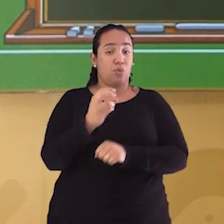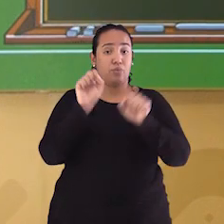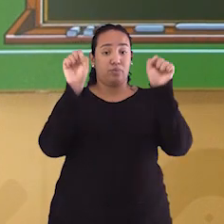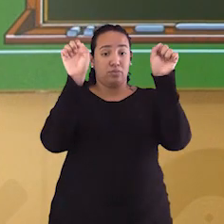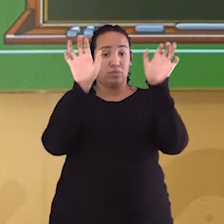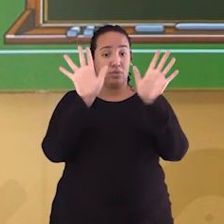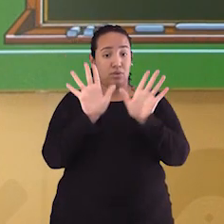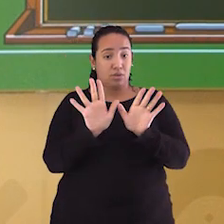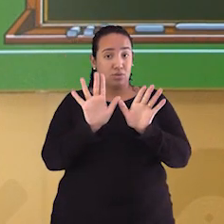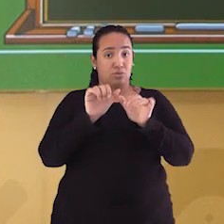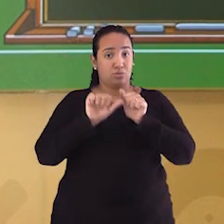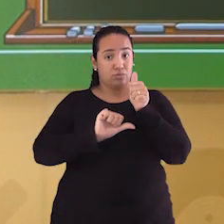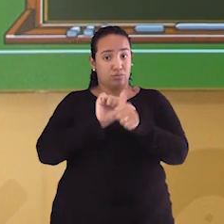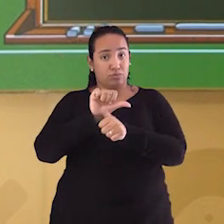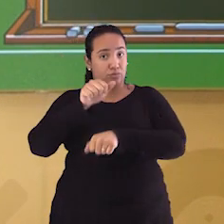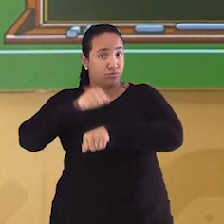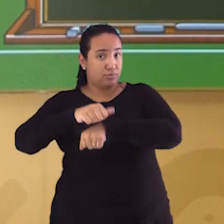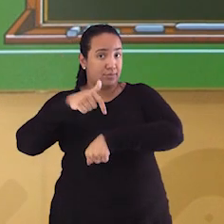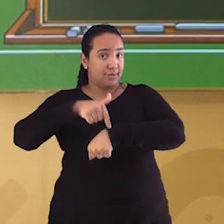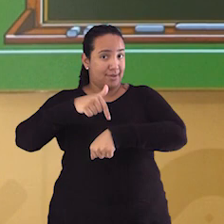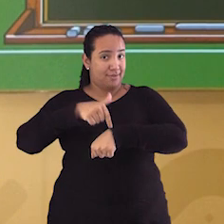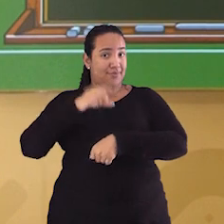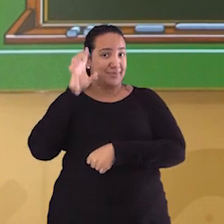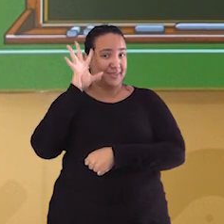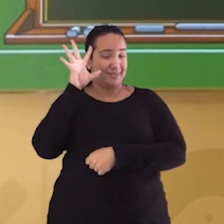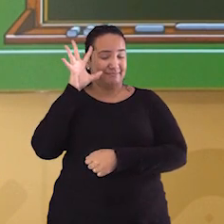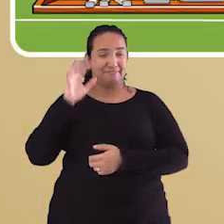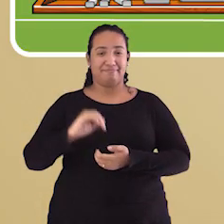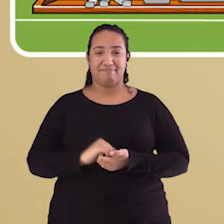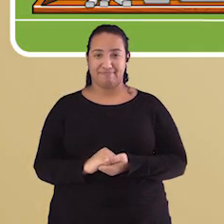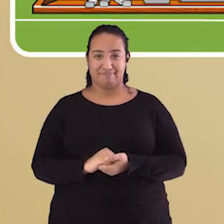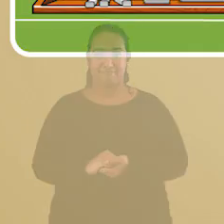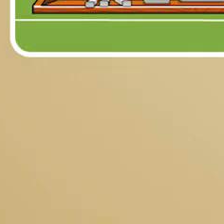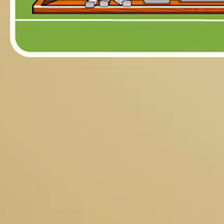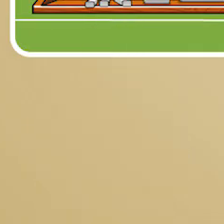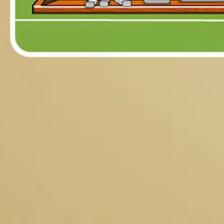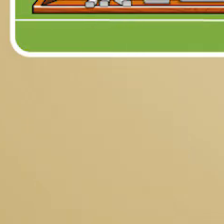do gasoso para o sólido? Vou te dar 15 segundos.